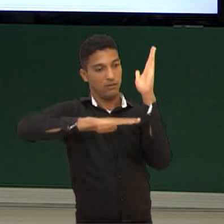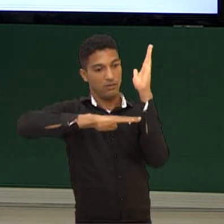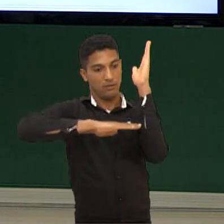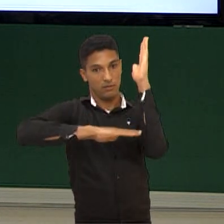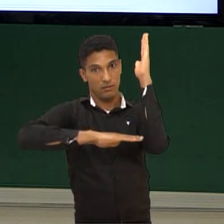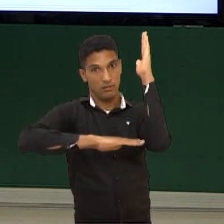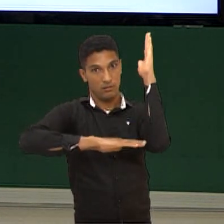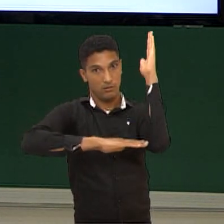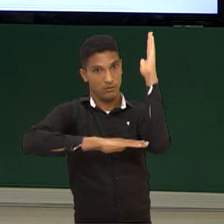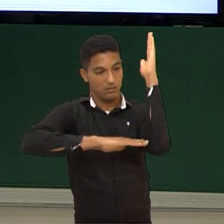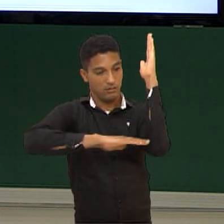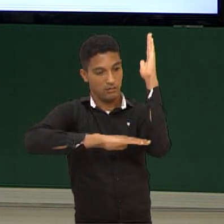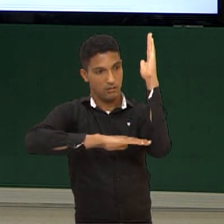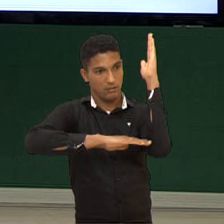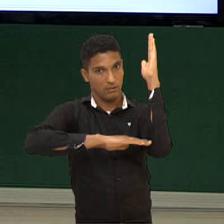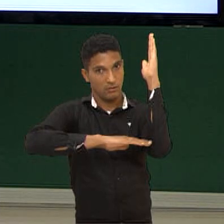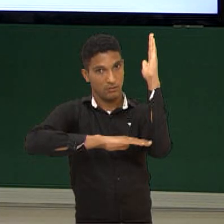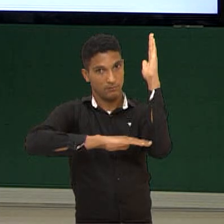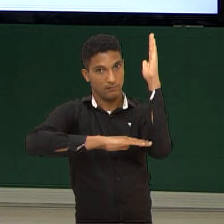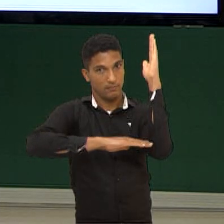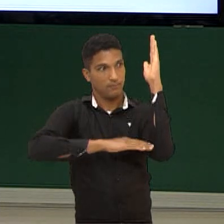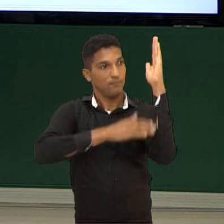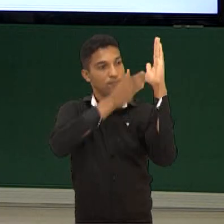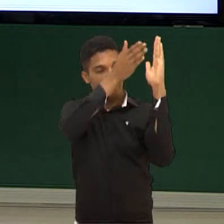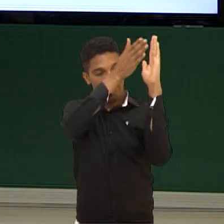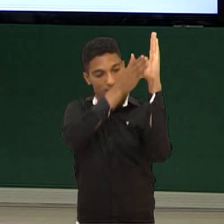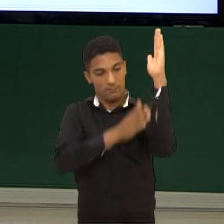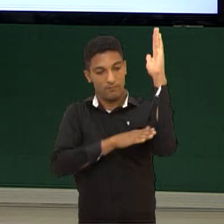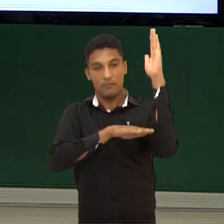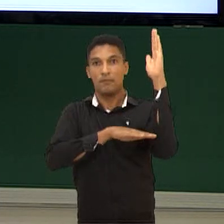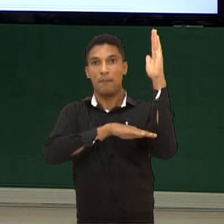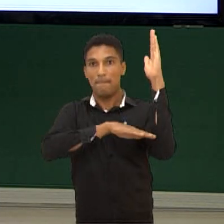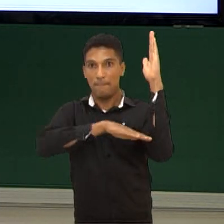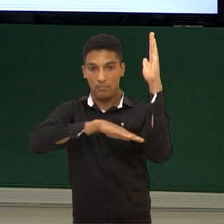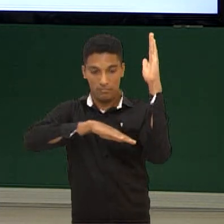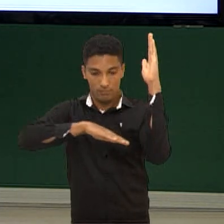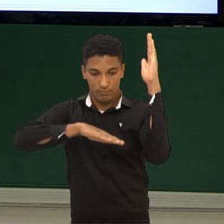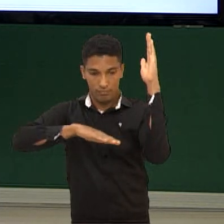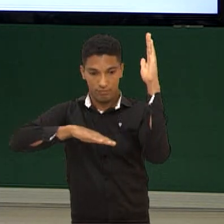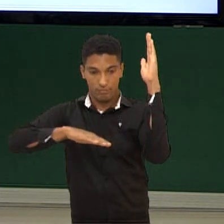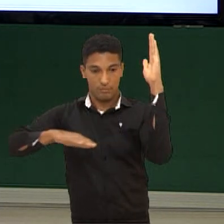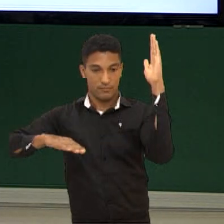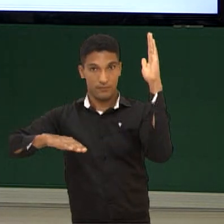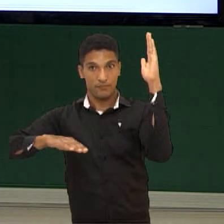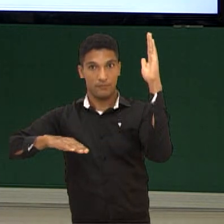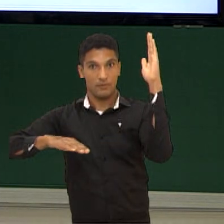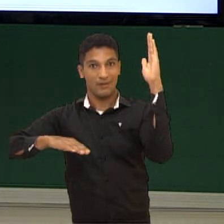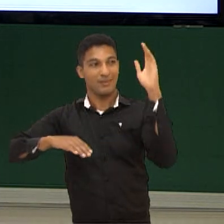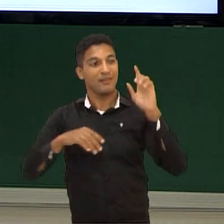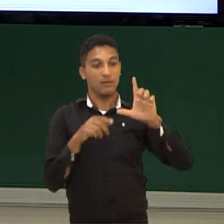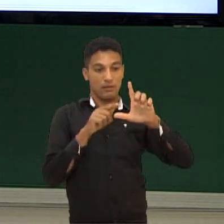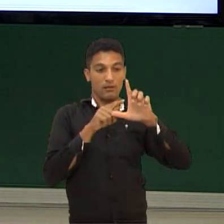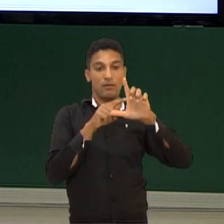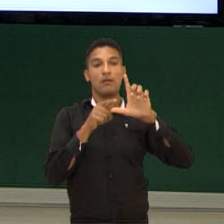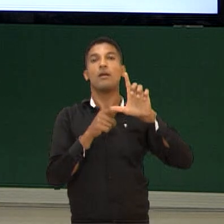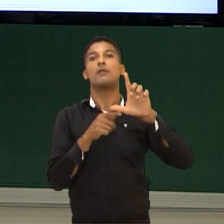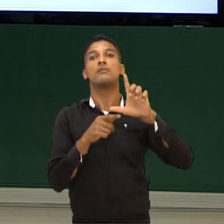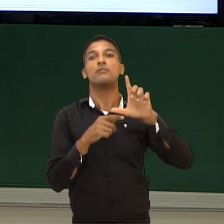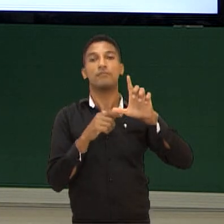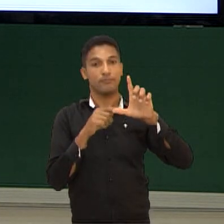ângulo no topo do nosso prédio. E eu quero saber qual que é esse ângulo, sabendo